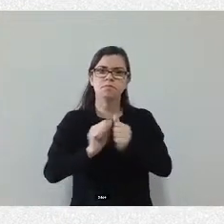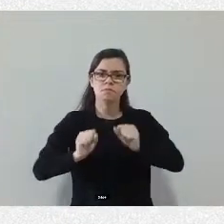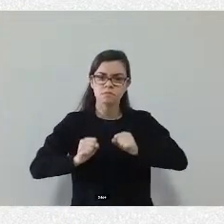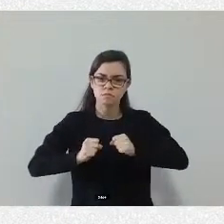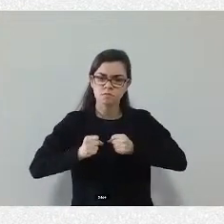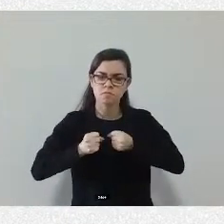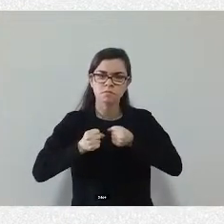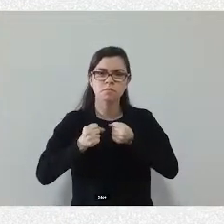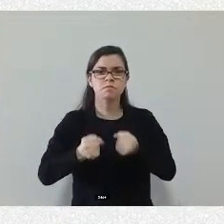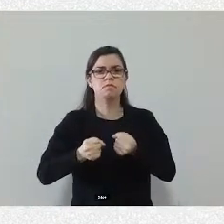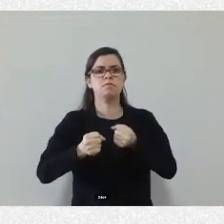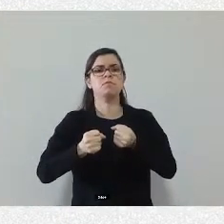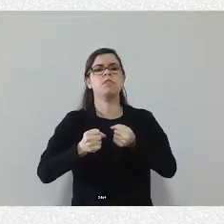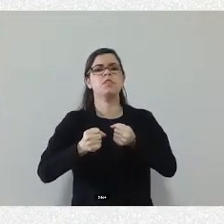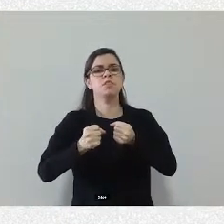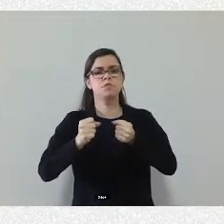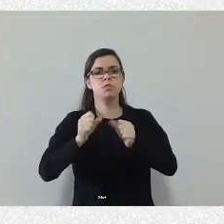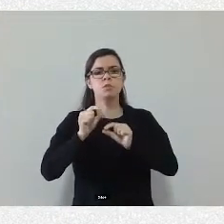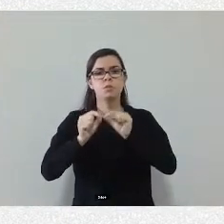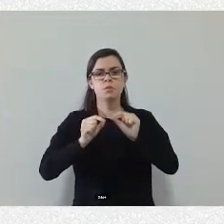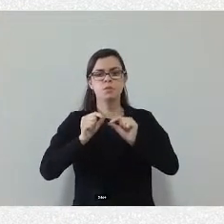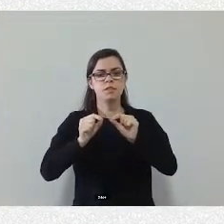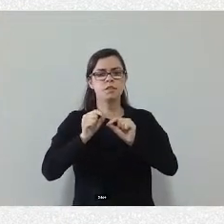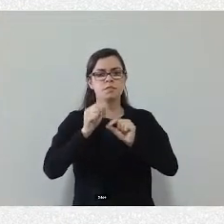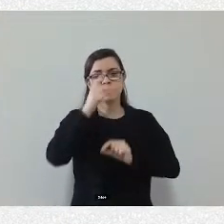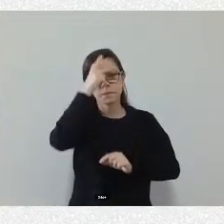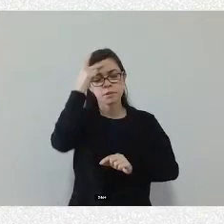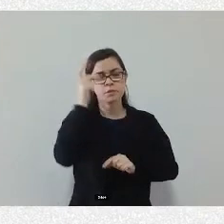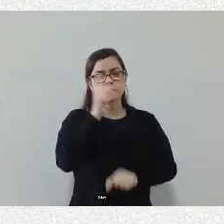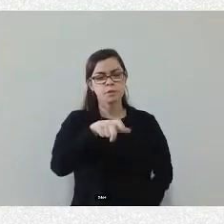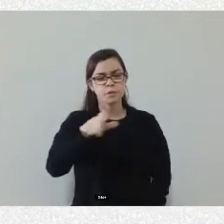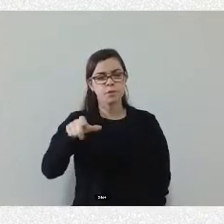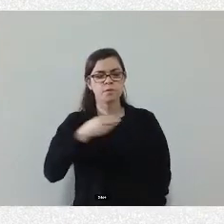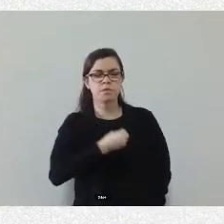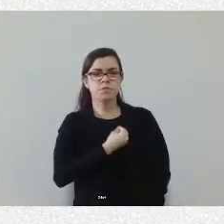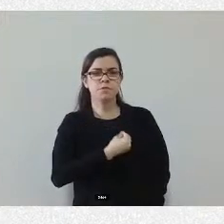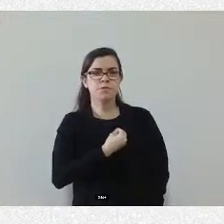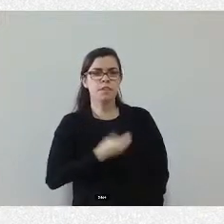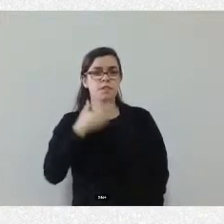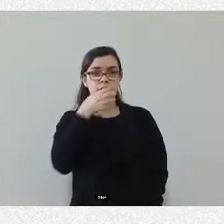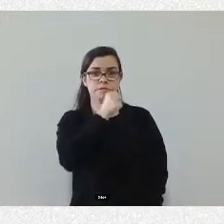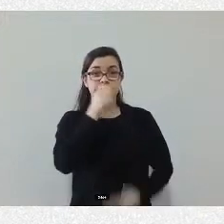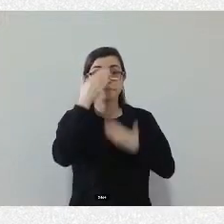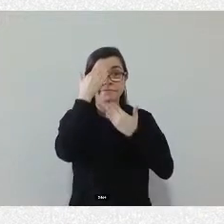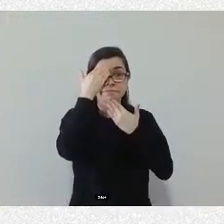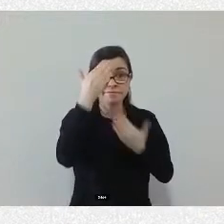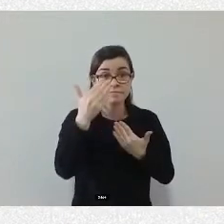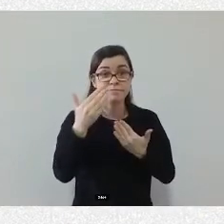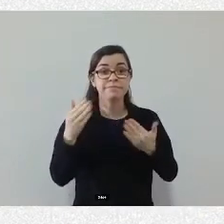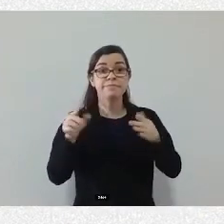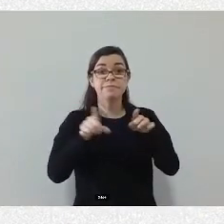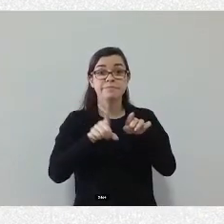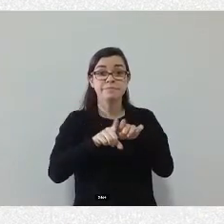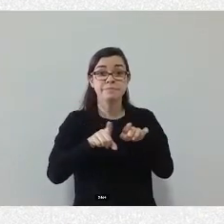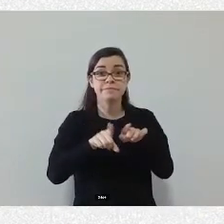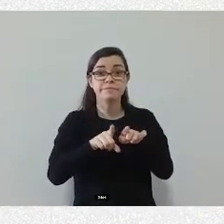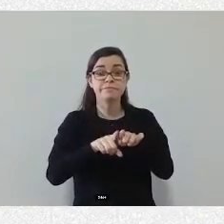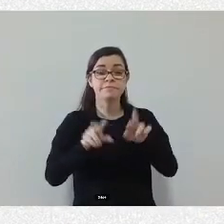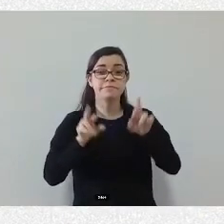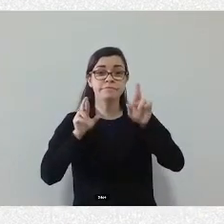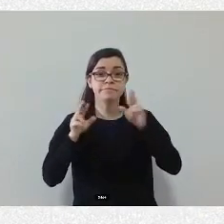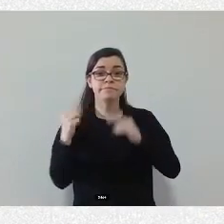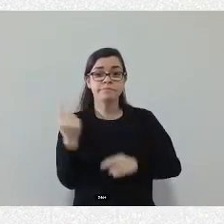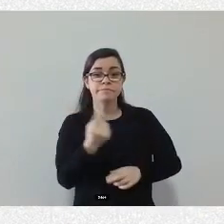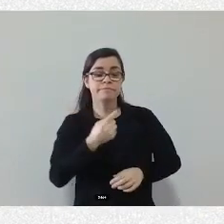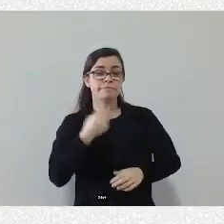marcos importantes que podem salvar muitas vidas. Obrigado, gente, obrigado e sucesso para nós, que possamos em breve colher